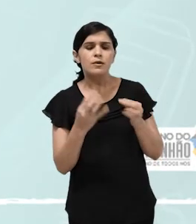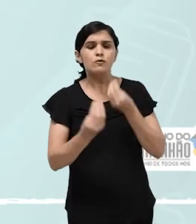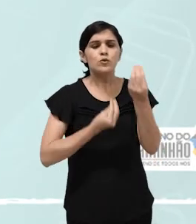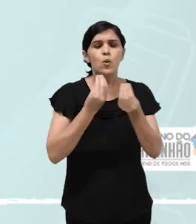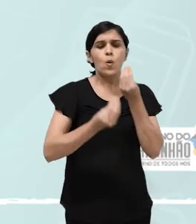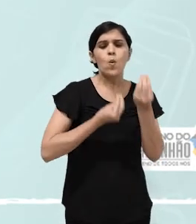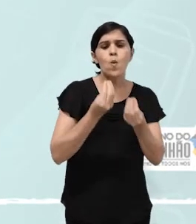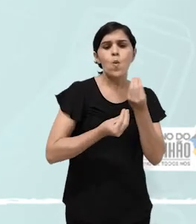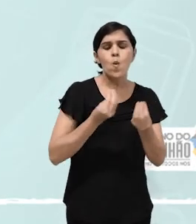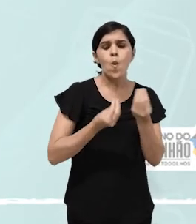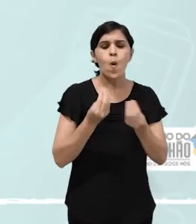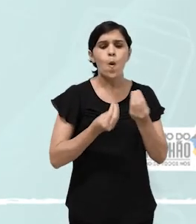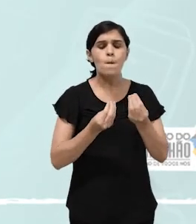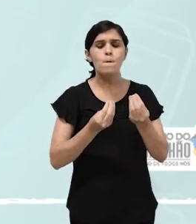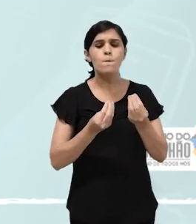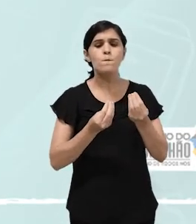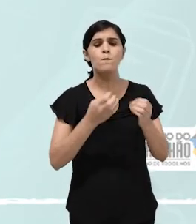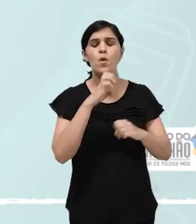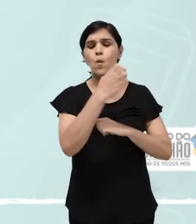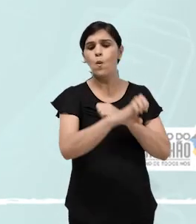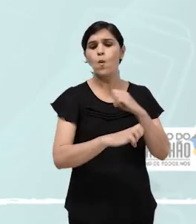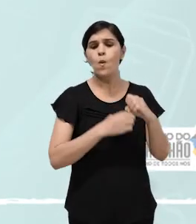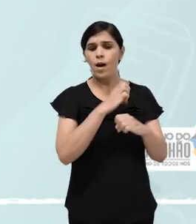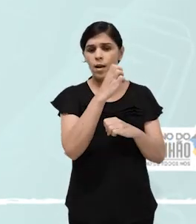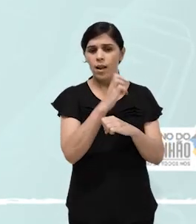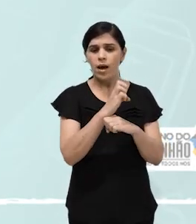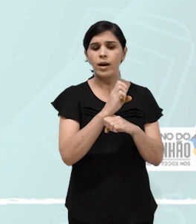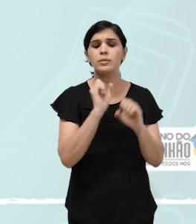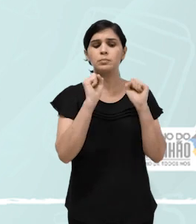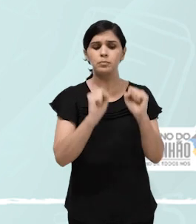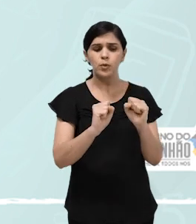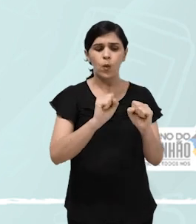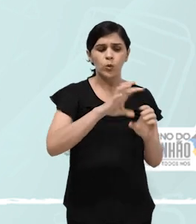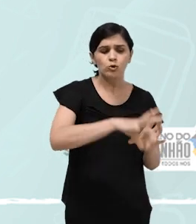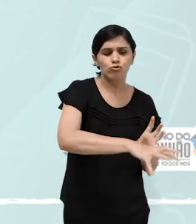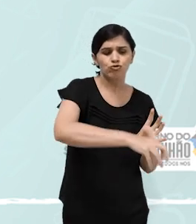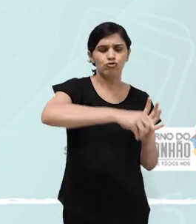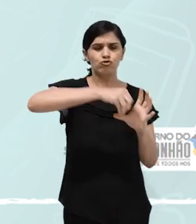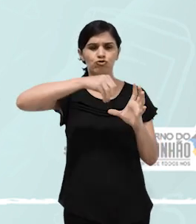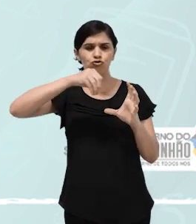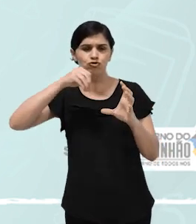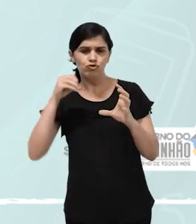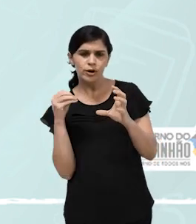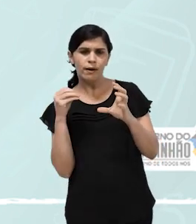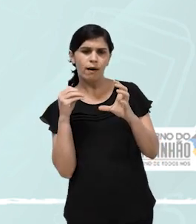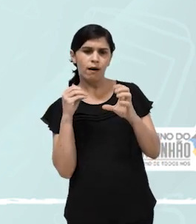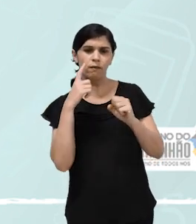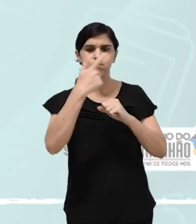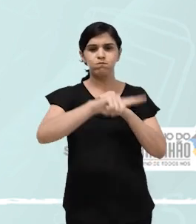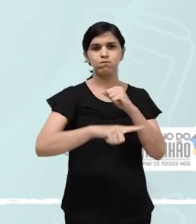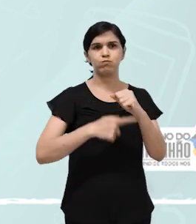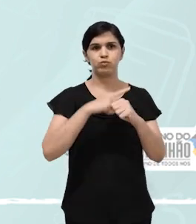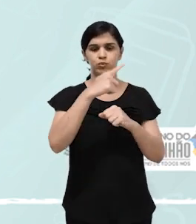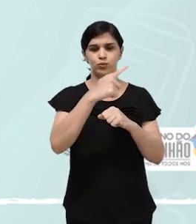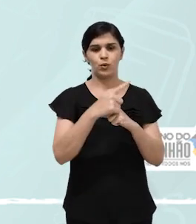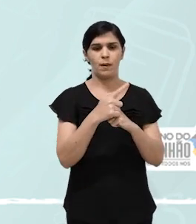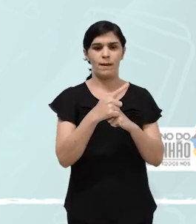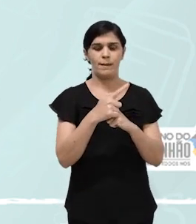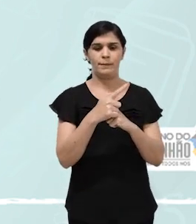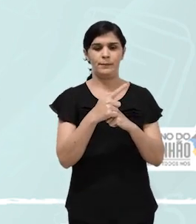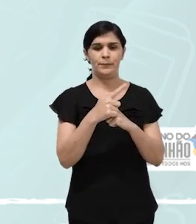removido, retirado de um átomo. Ele é um indicador importante do seu comportamento